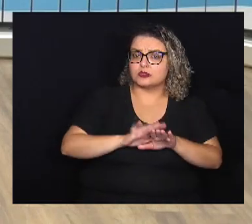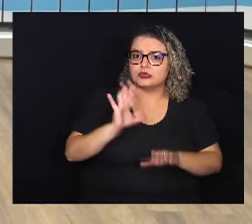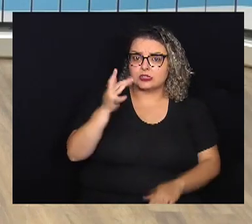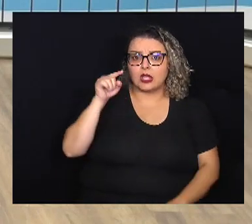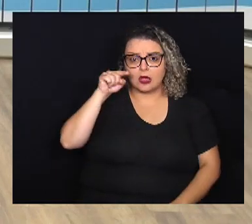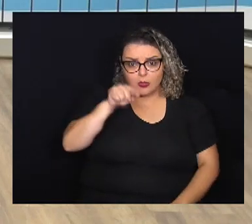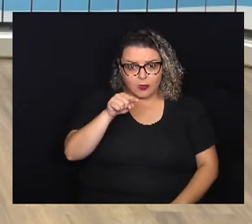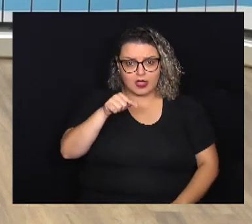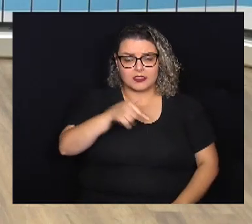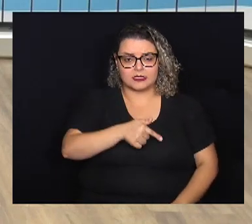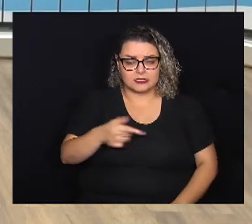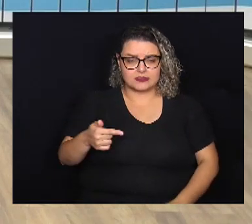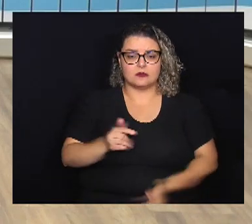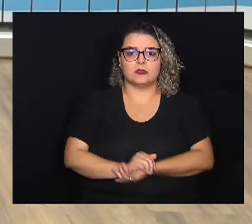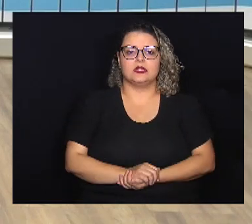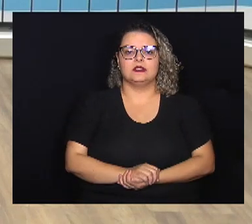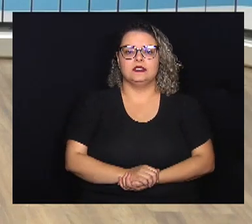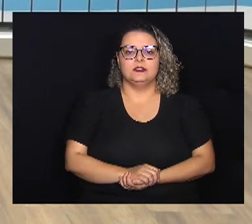aí nessa semana.